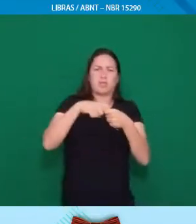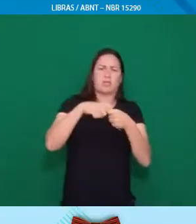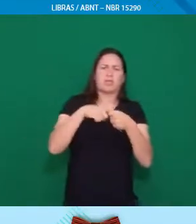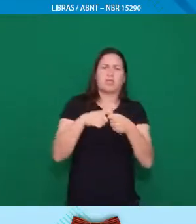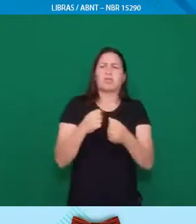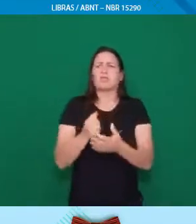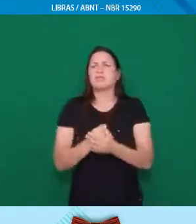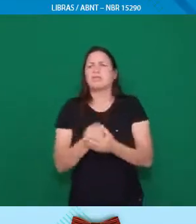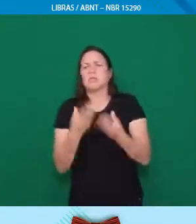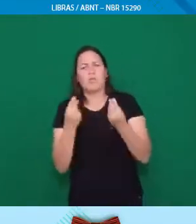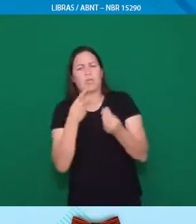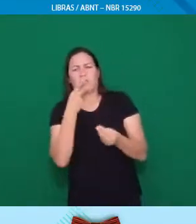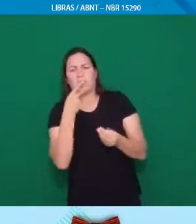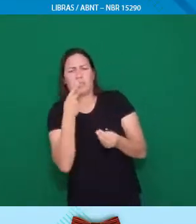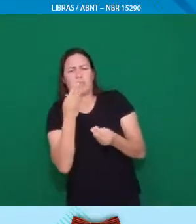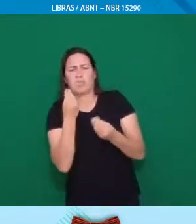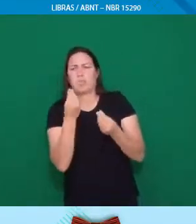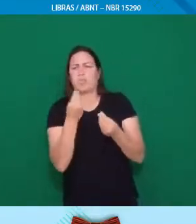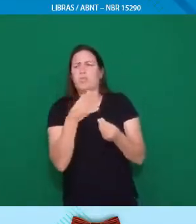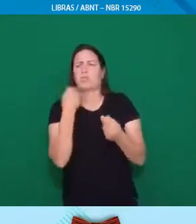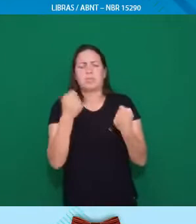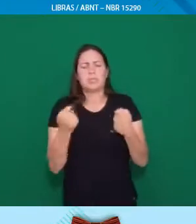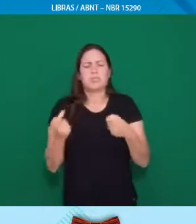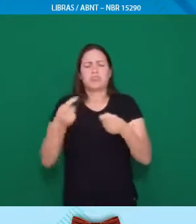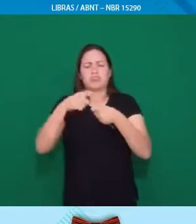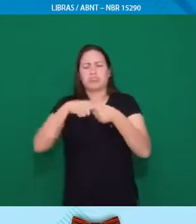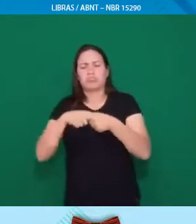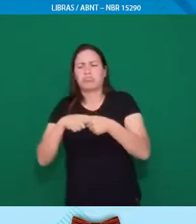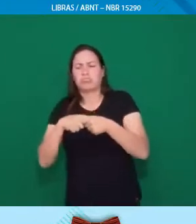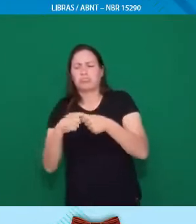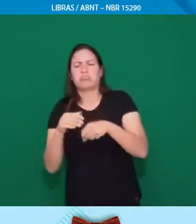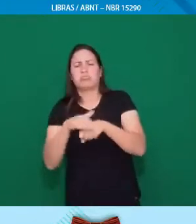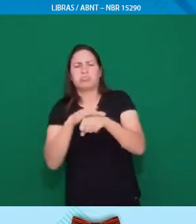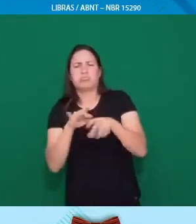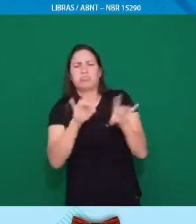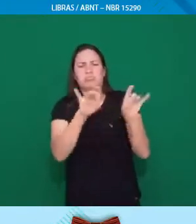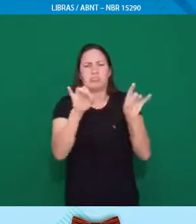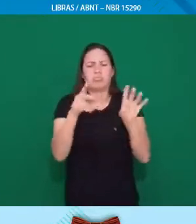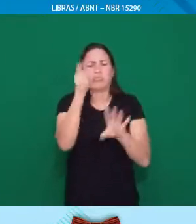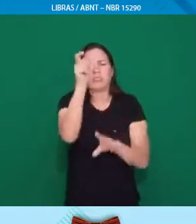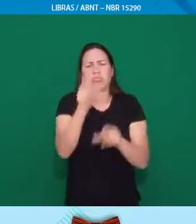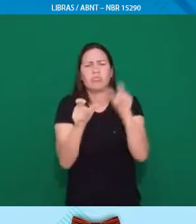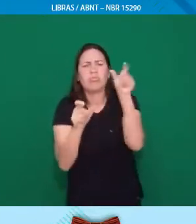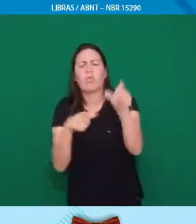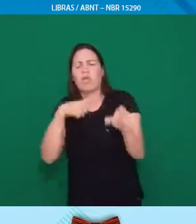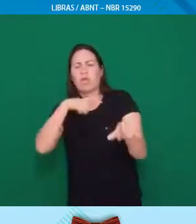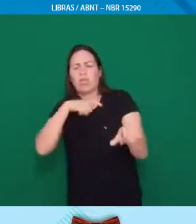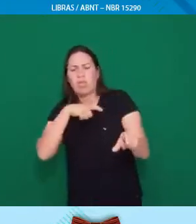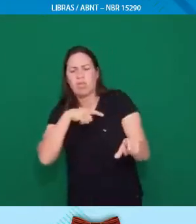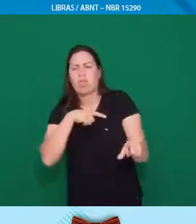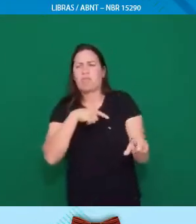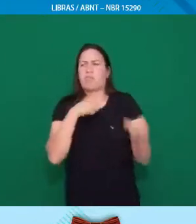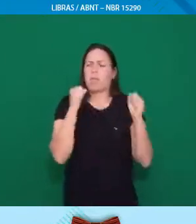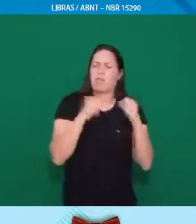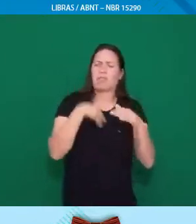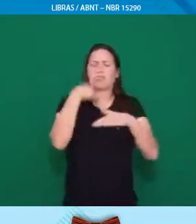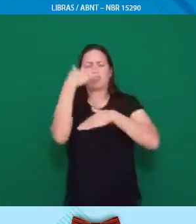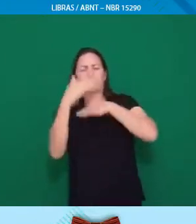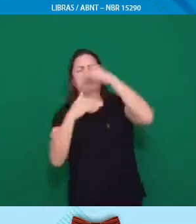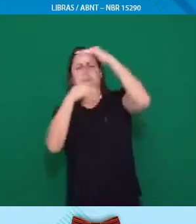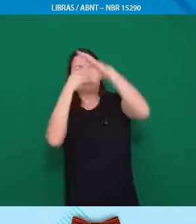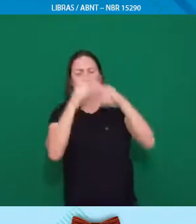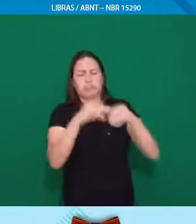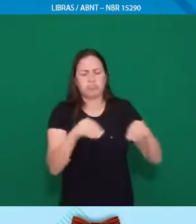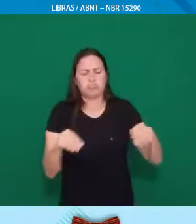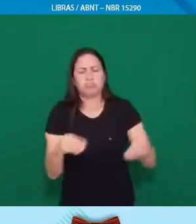não tem muita gente assim então nós precisamos trazer essa pessoal vender o que somos o que temos para poder